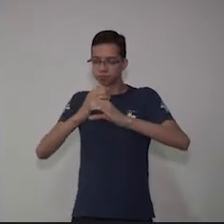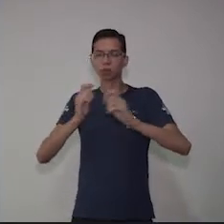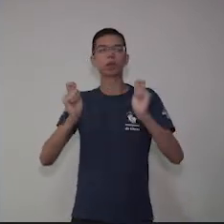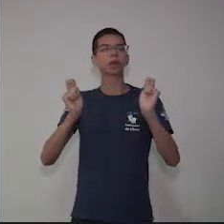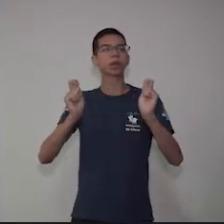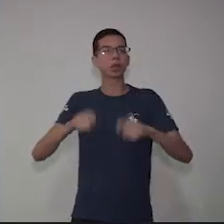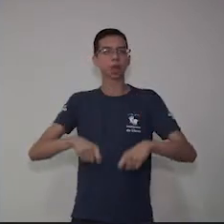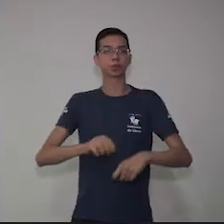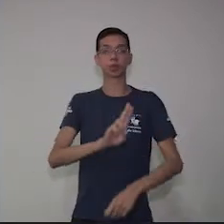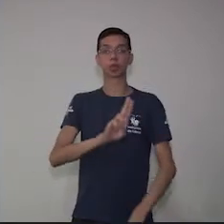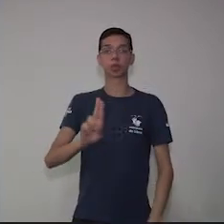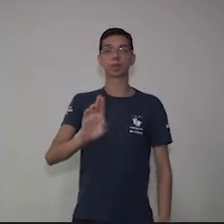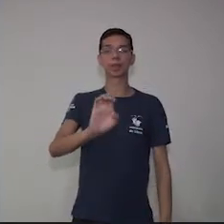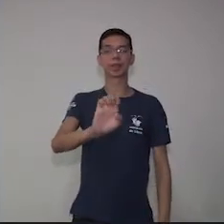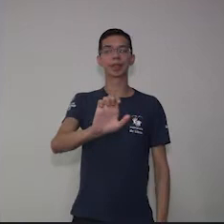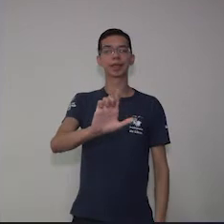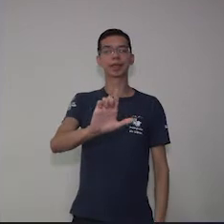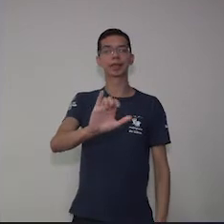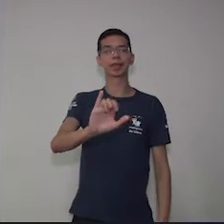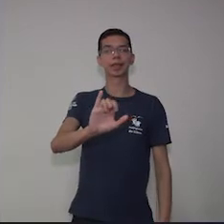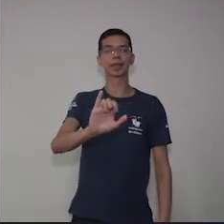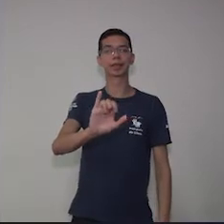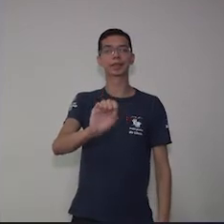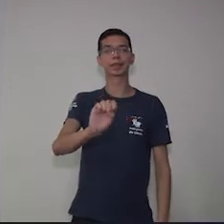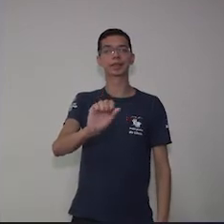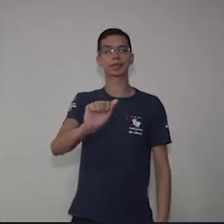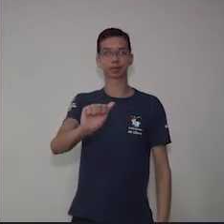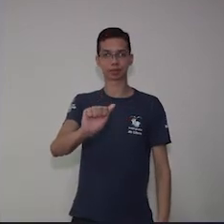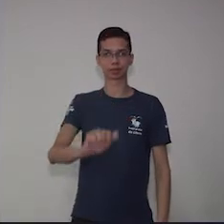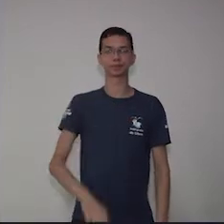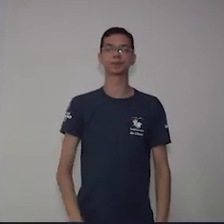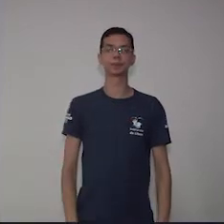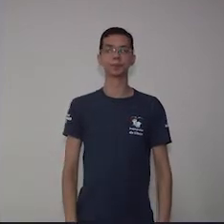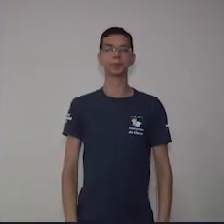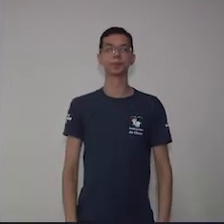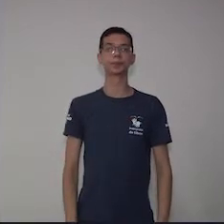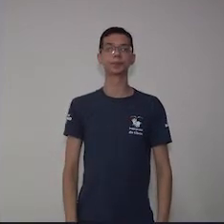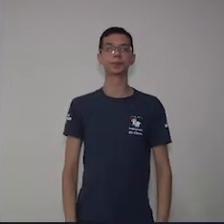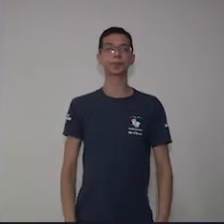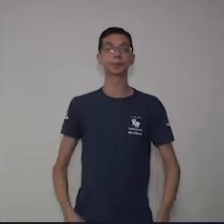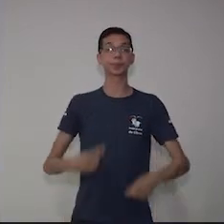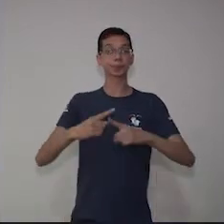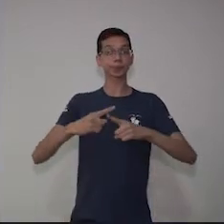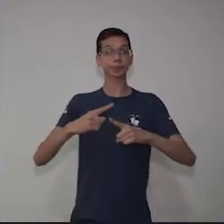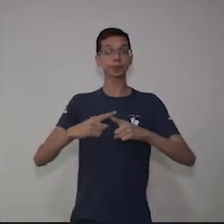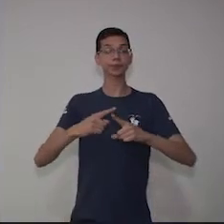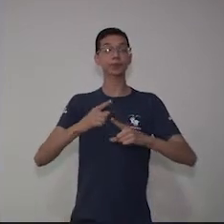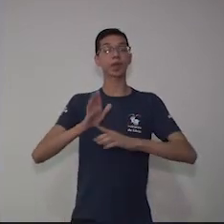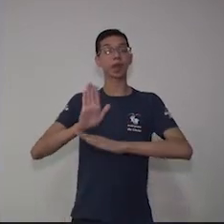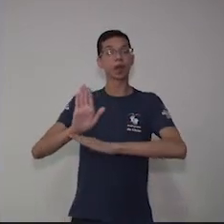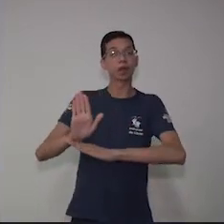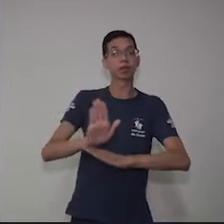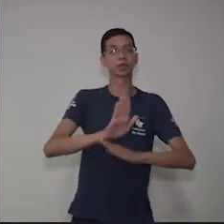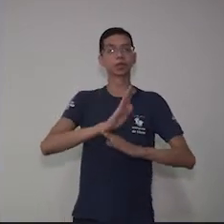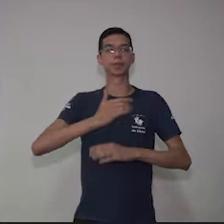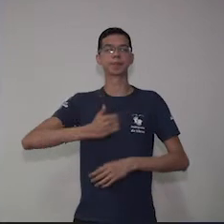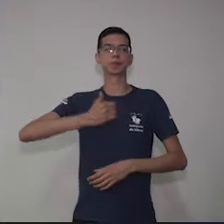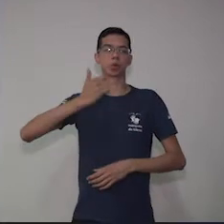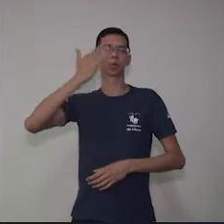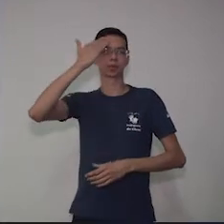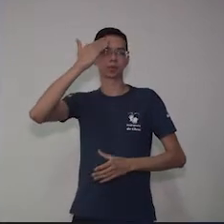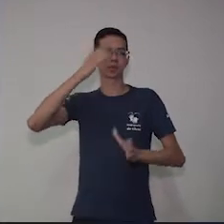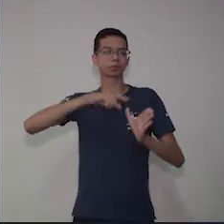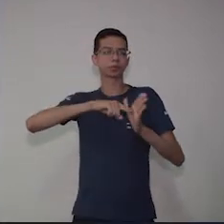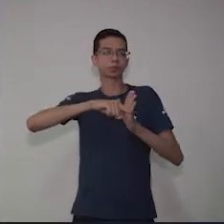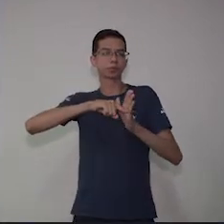é o ELISA, que é um teste imunoenzimático, e isso vai favorecer uma melhor estimativa da prevalência do